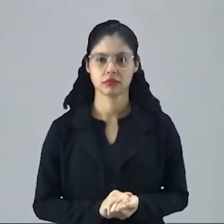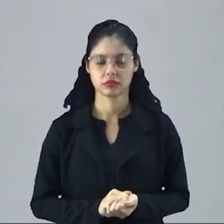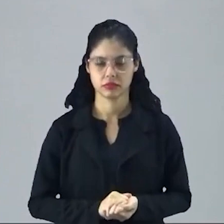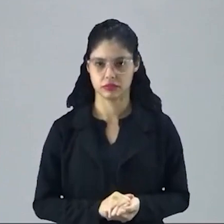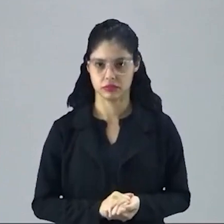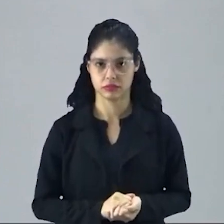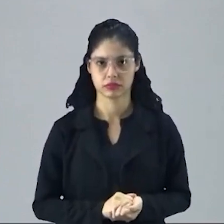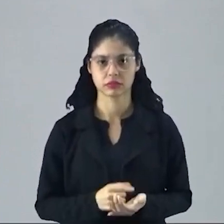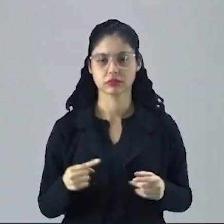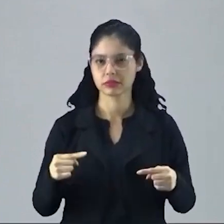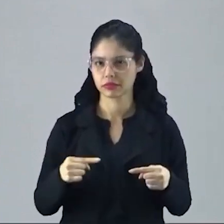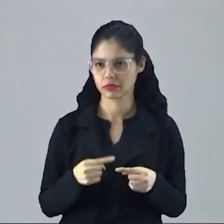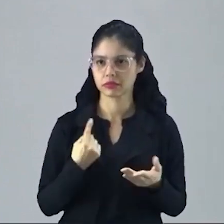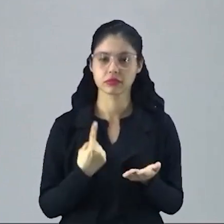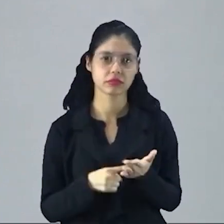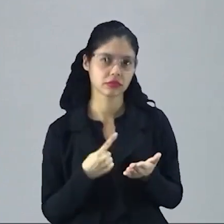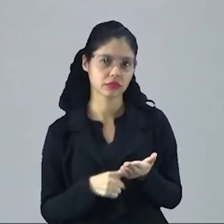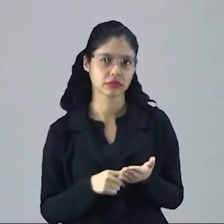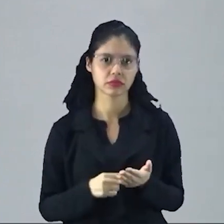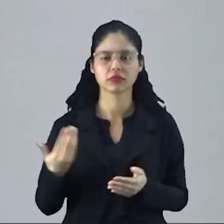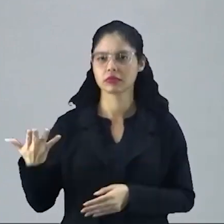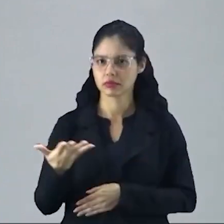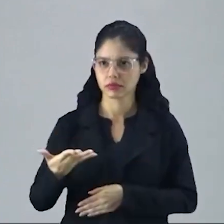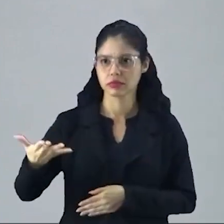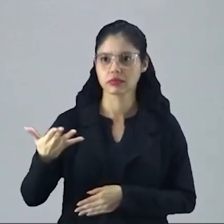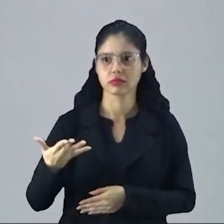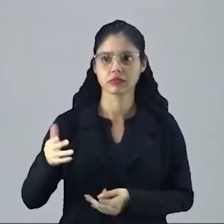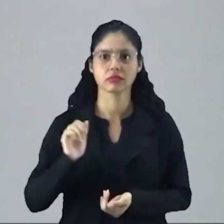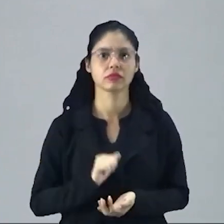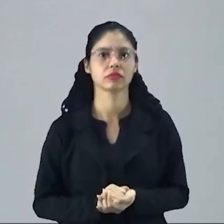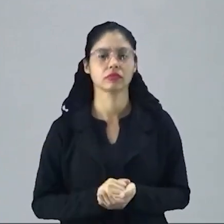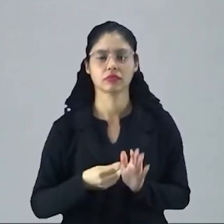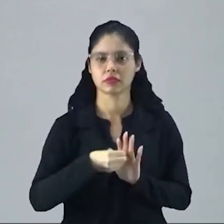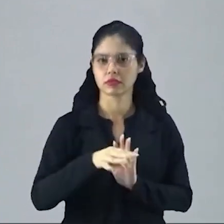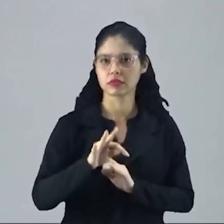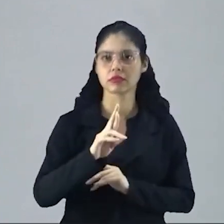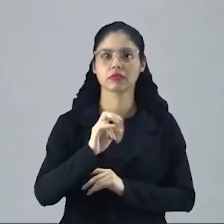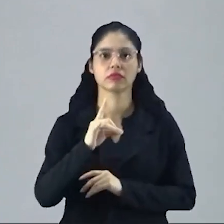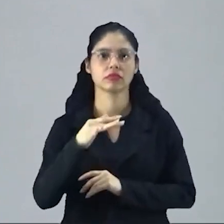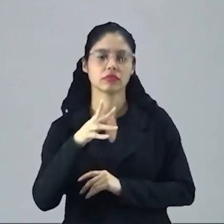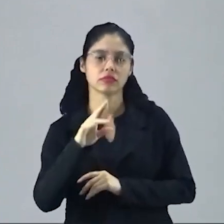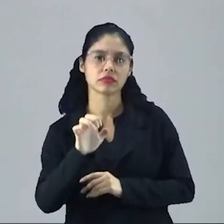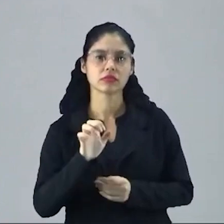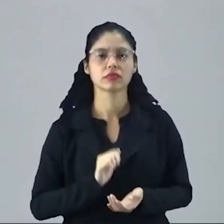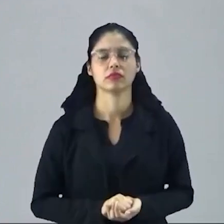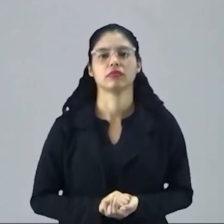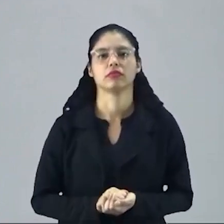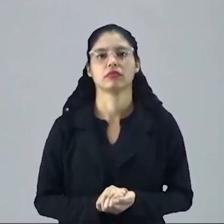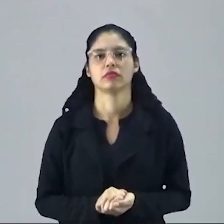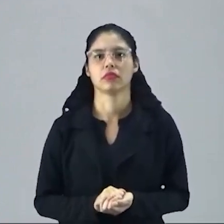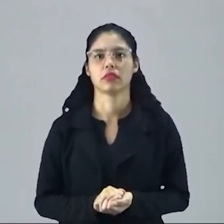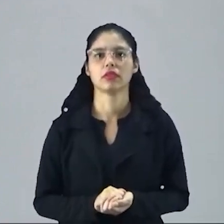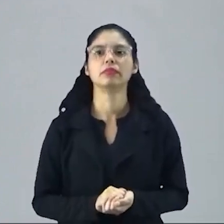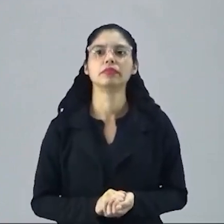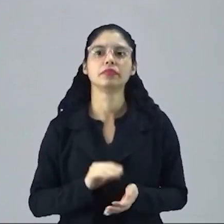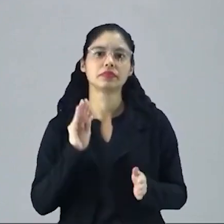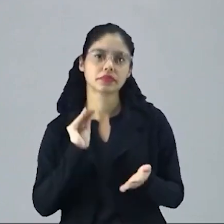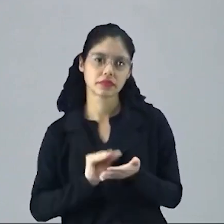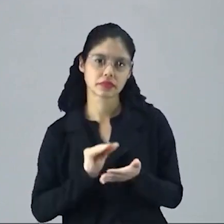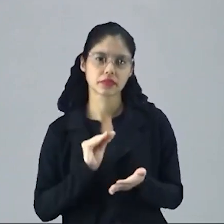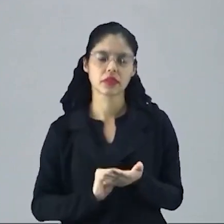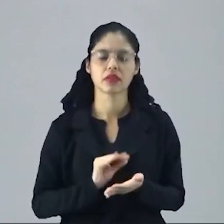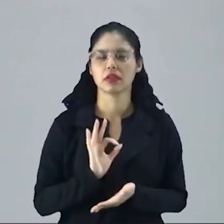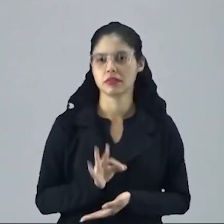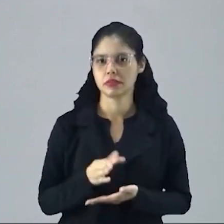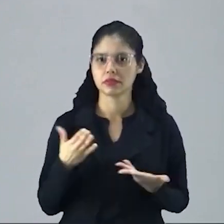de condições básicas, né? Água, transporte, né? E a incerteza,